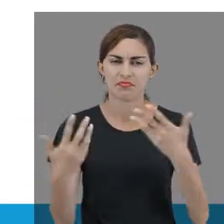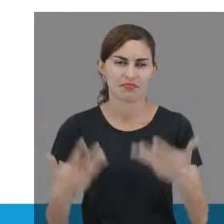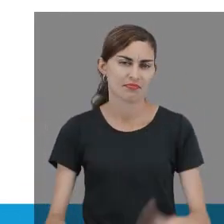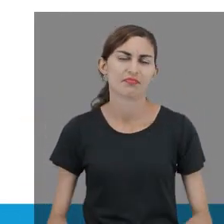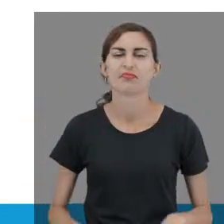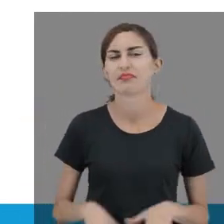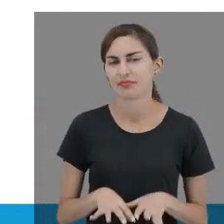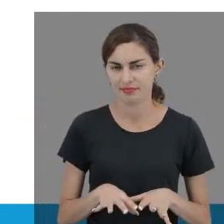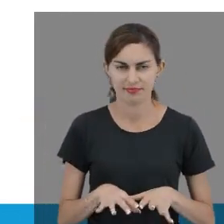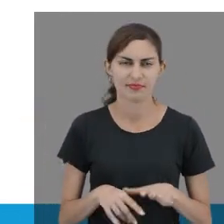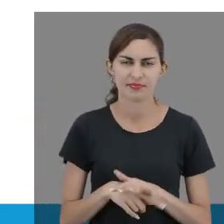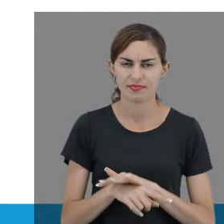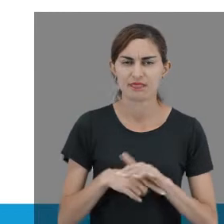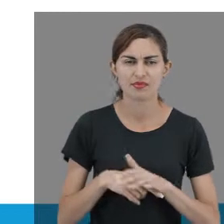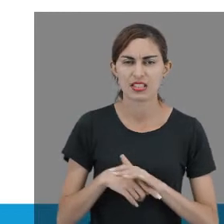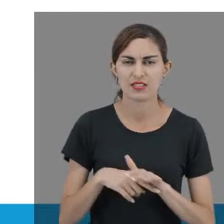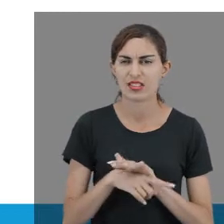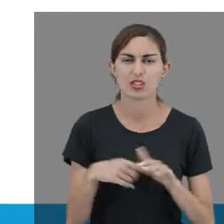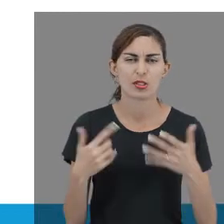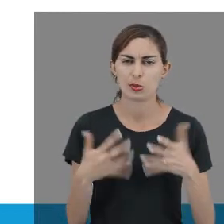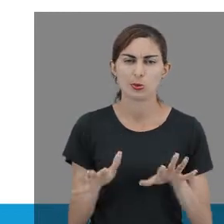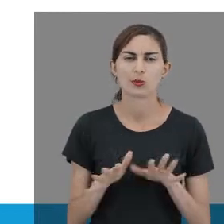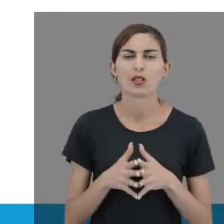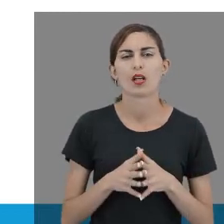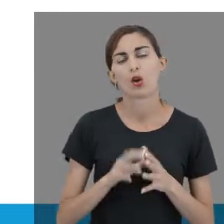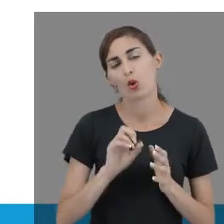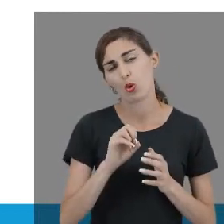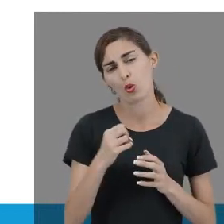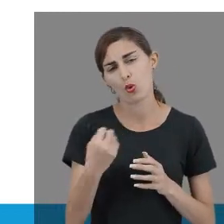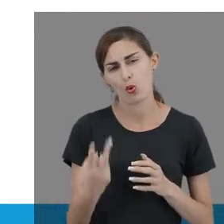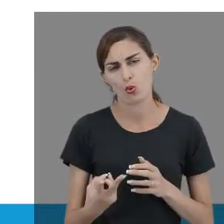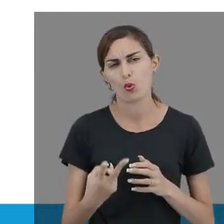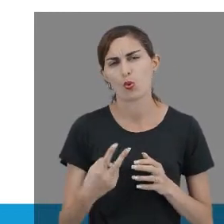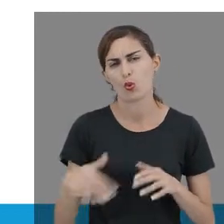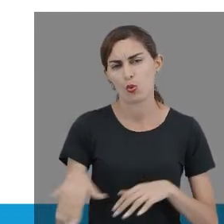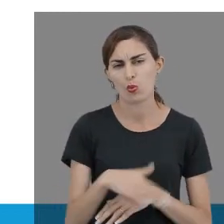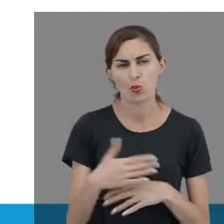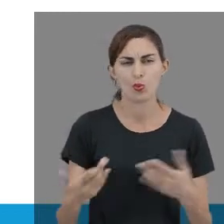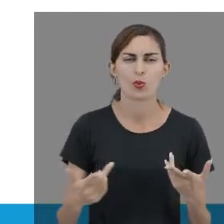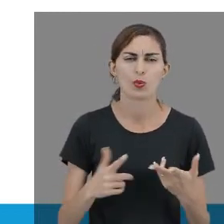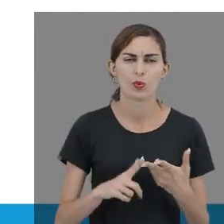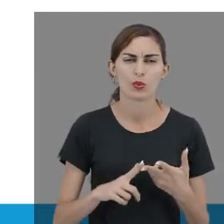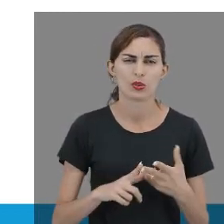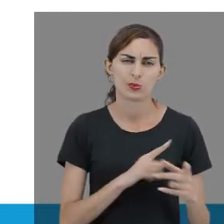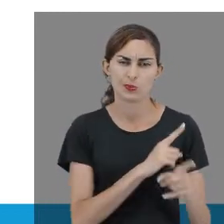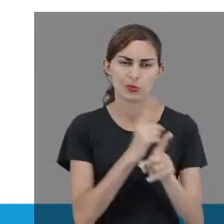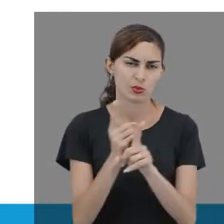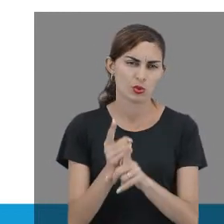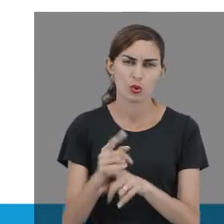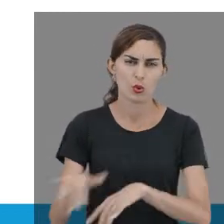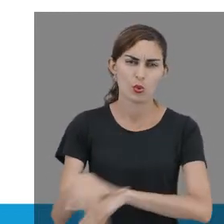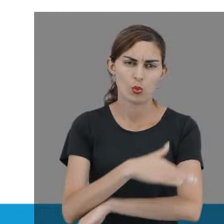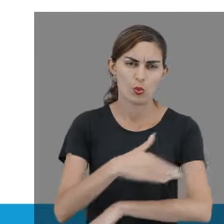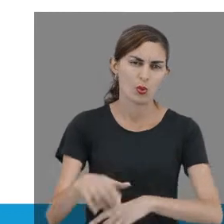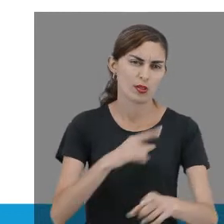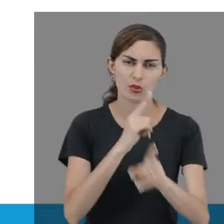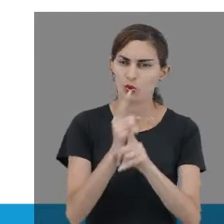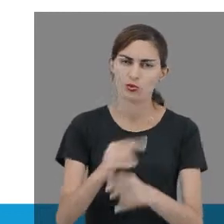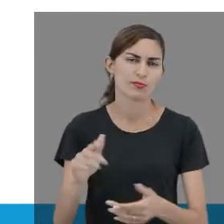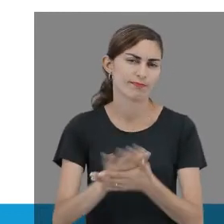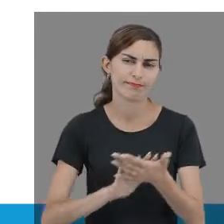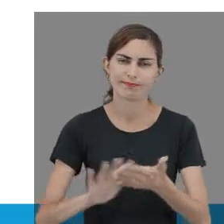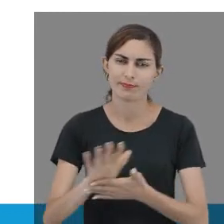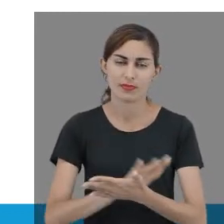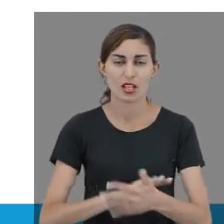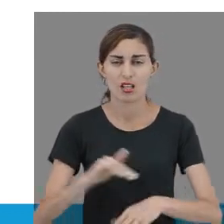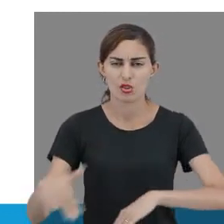recusa que ele seja examinado, recusa que ele seja investigado, ou pelo endereço não existir, você tem aquela